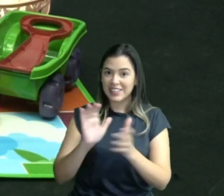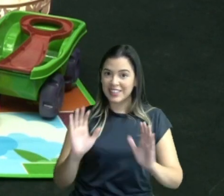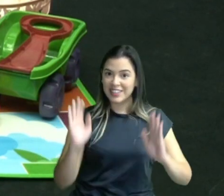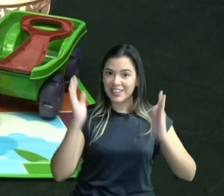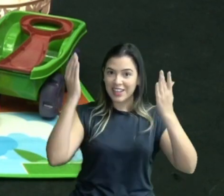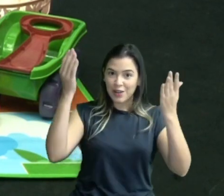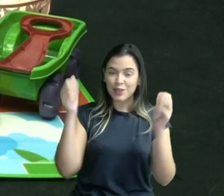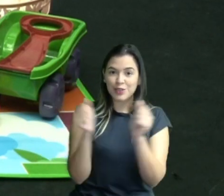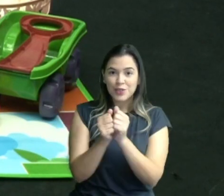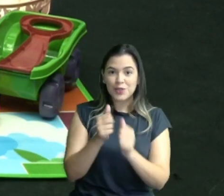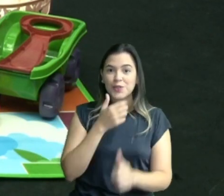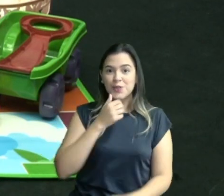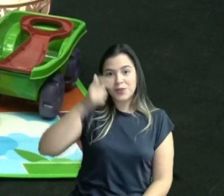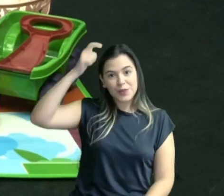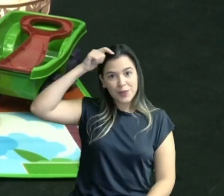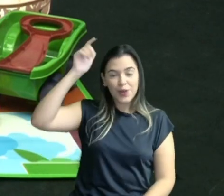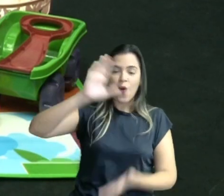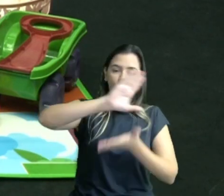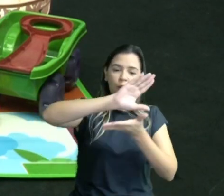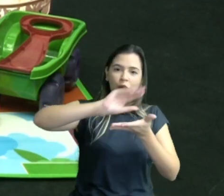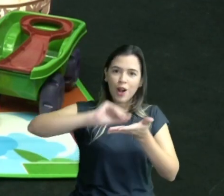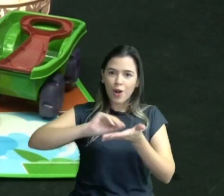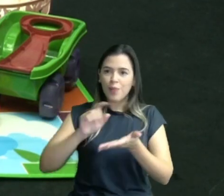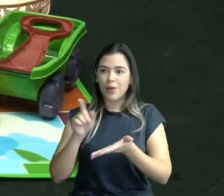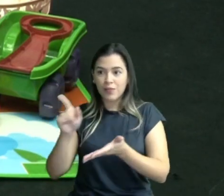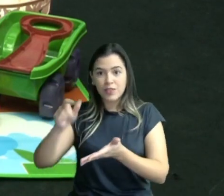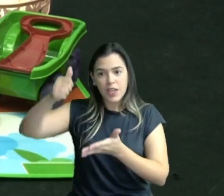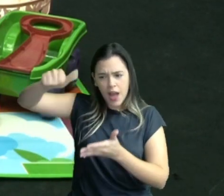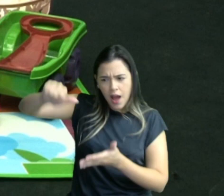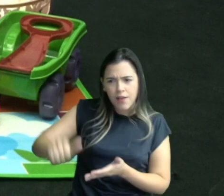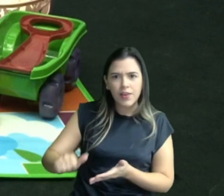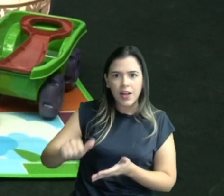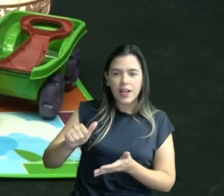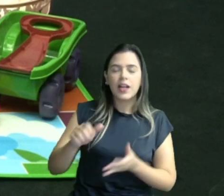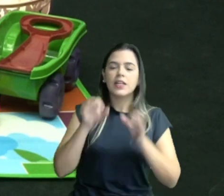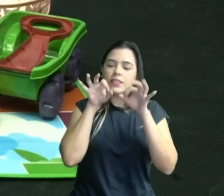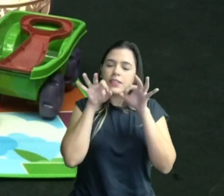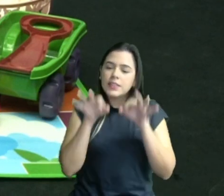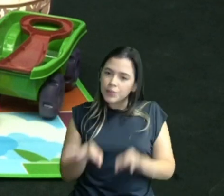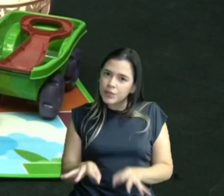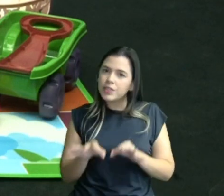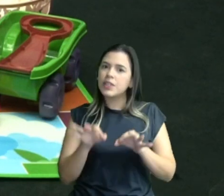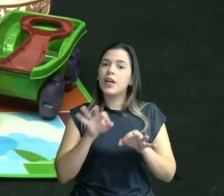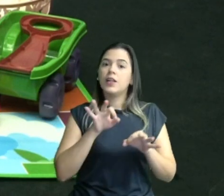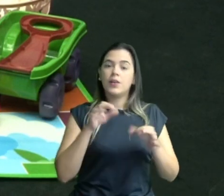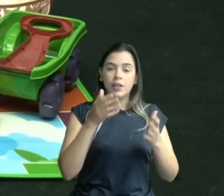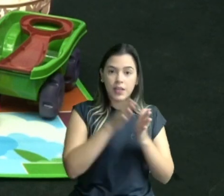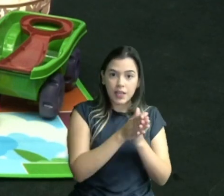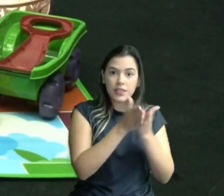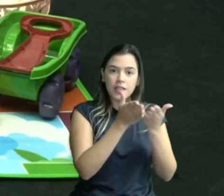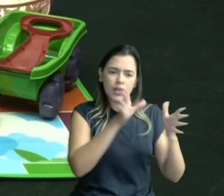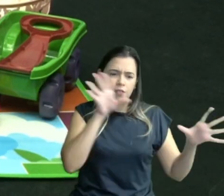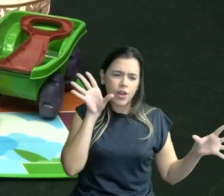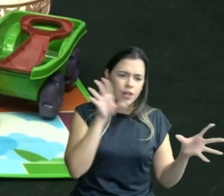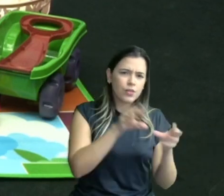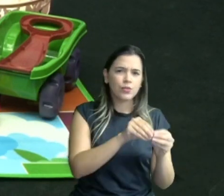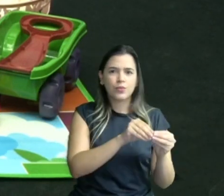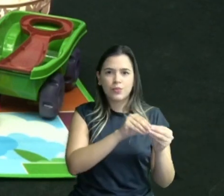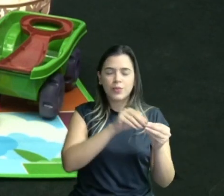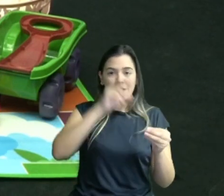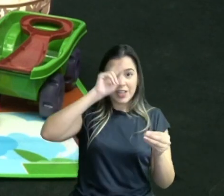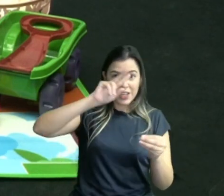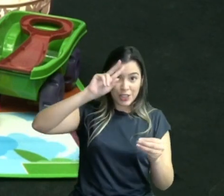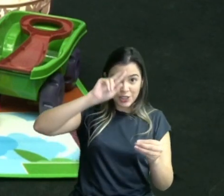segue em anexo uma cópia do livro para sua aprovação estamos certos que essa versão resumida da maravilhosa